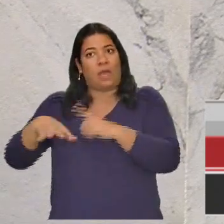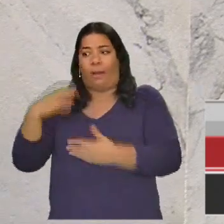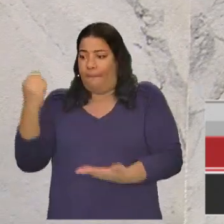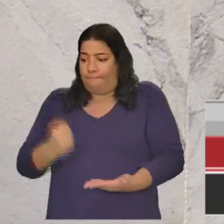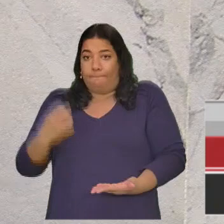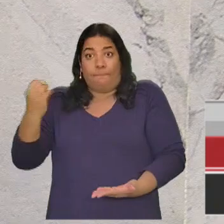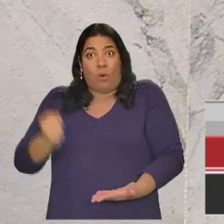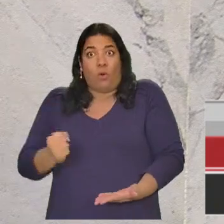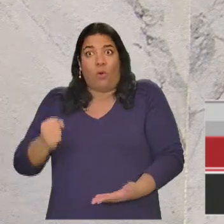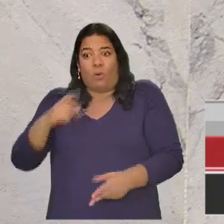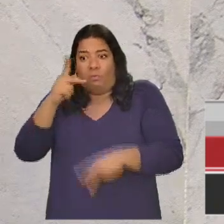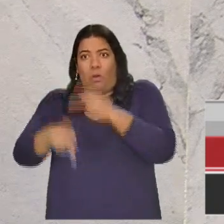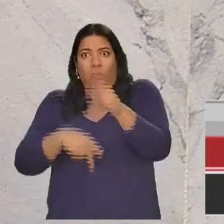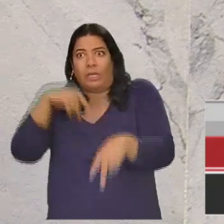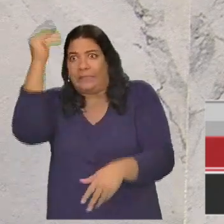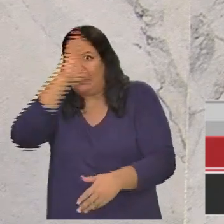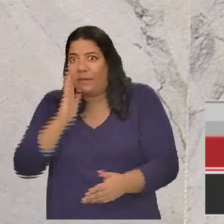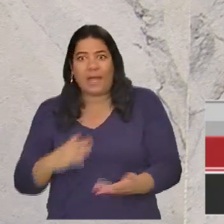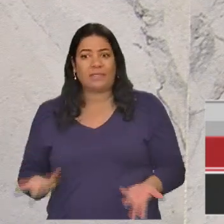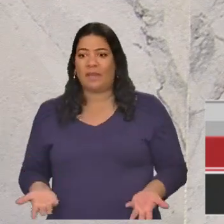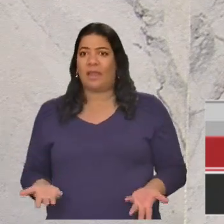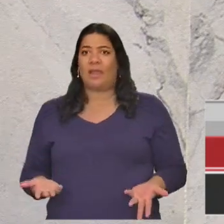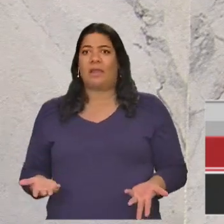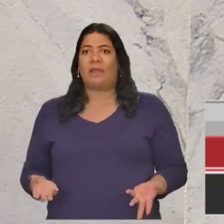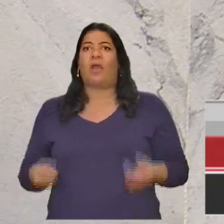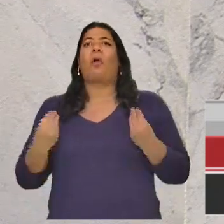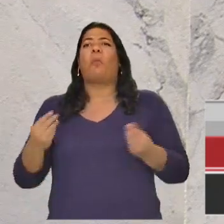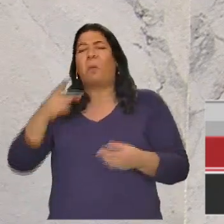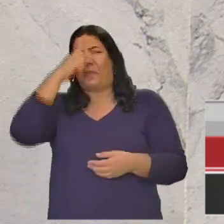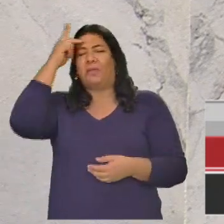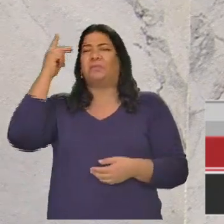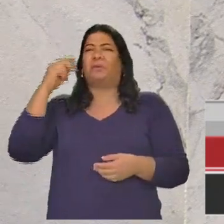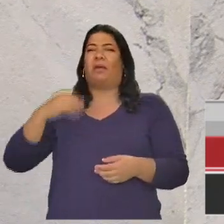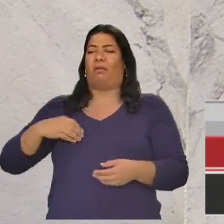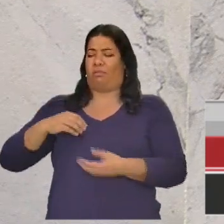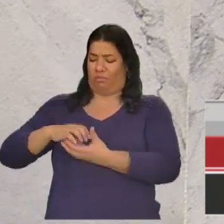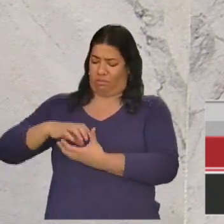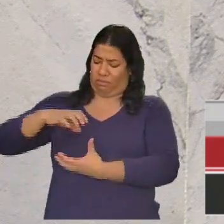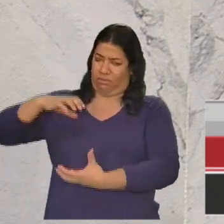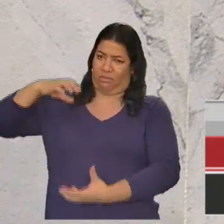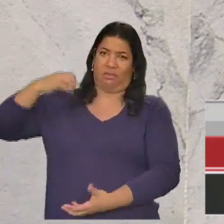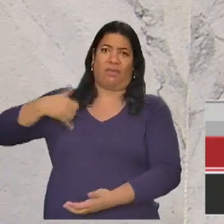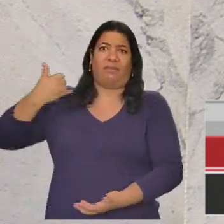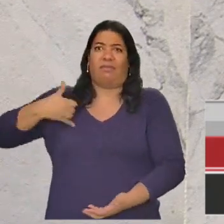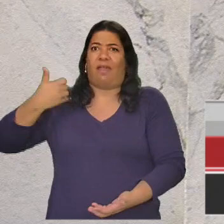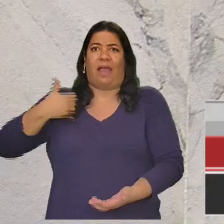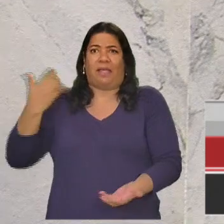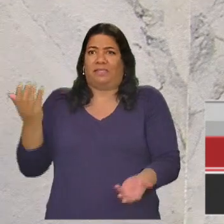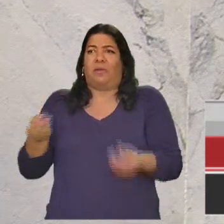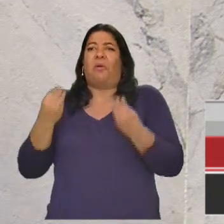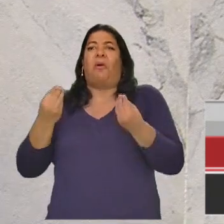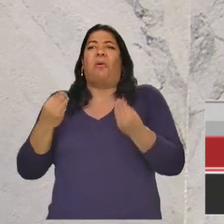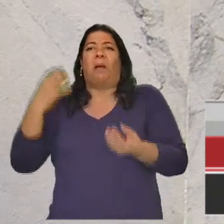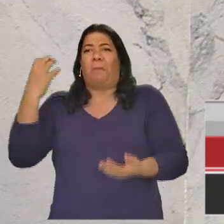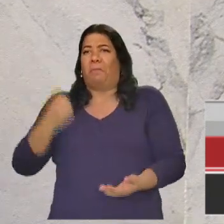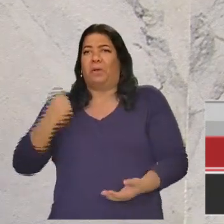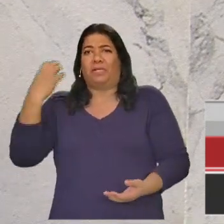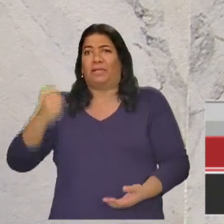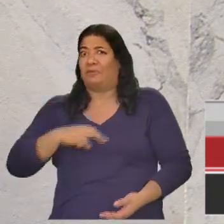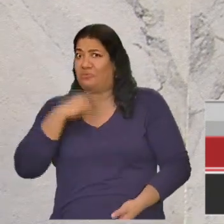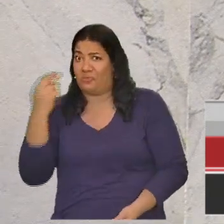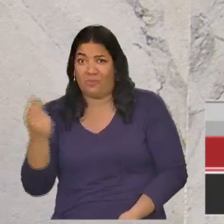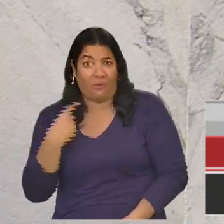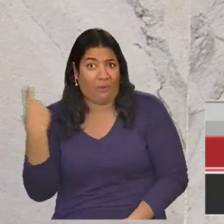do povo brasileiro ninguém mais vai se aposentar no brasil se esse projeto dos banqueiros dos